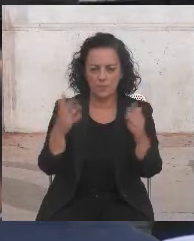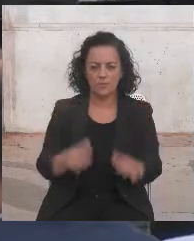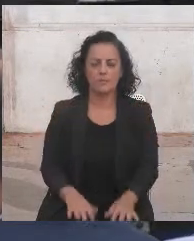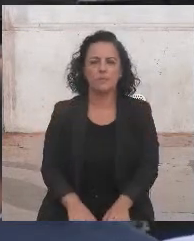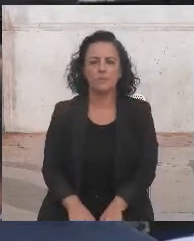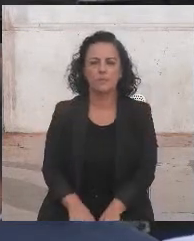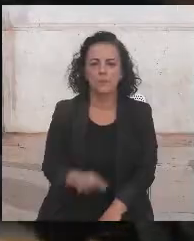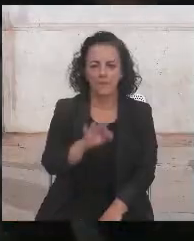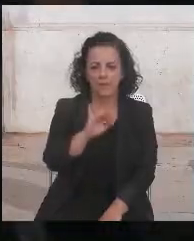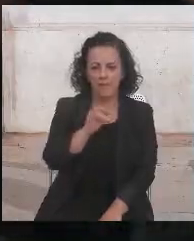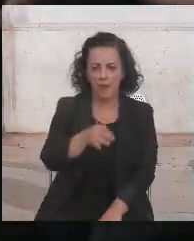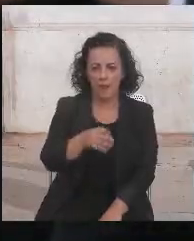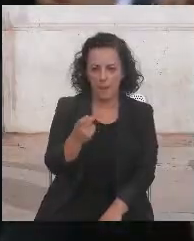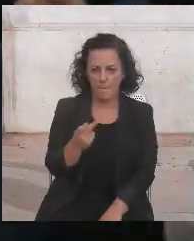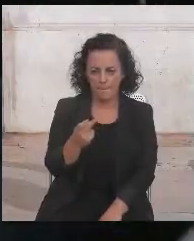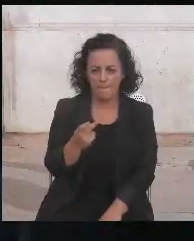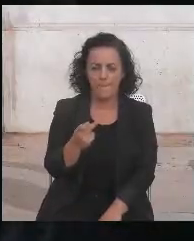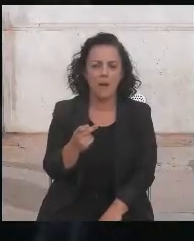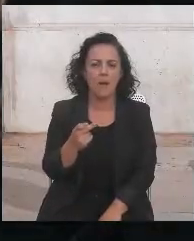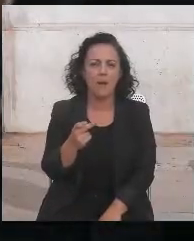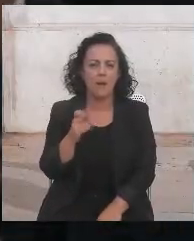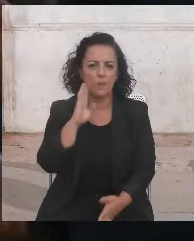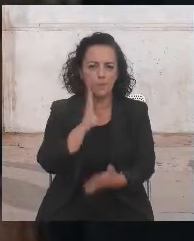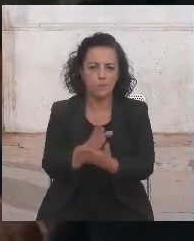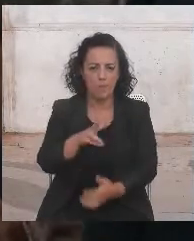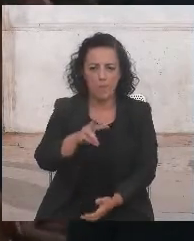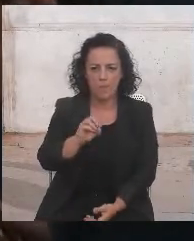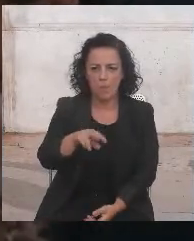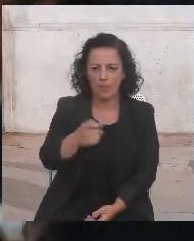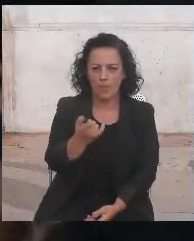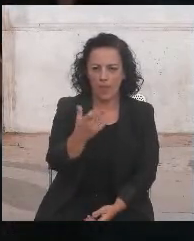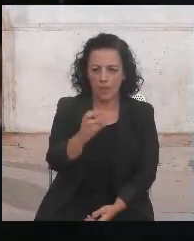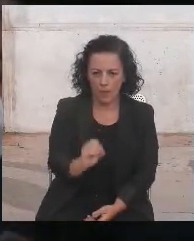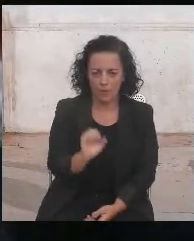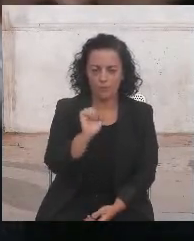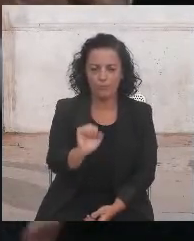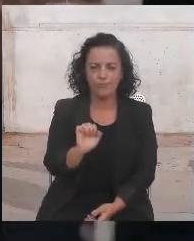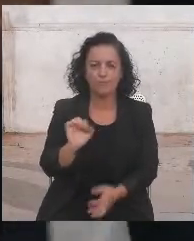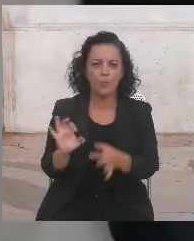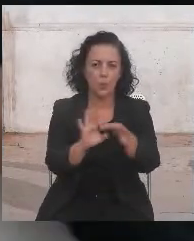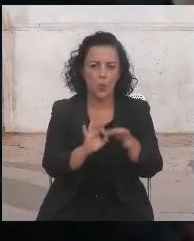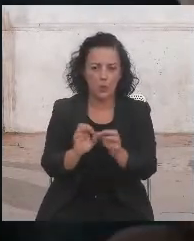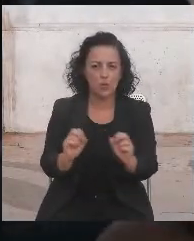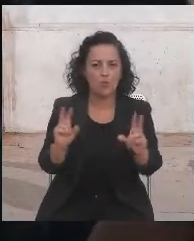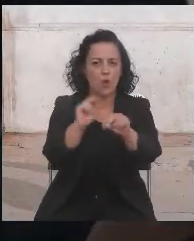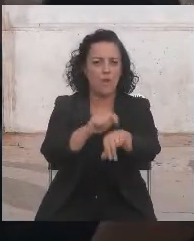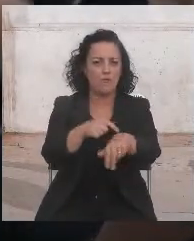Filipa Maria Salema Roseta Vaz Monteiro, Coligação Novos Tempos Lisboa.